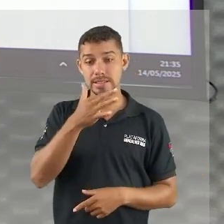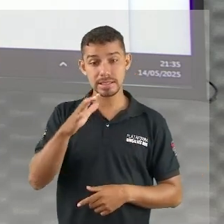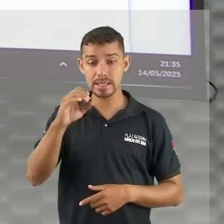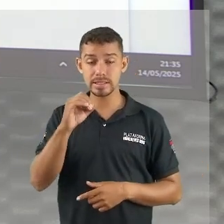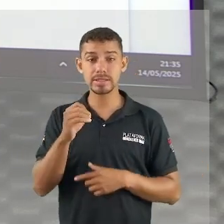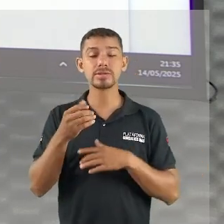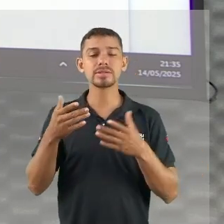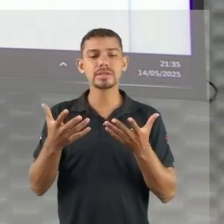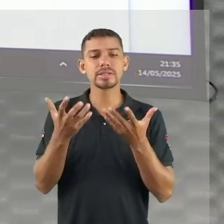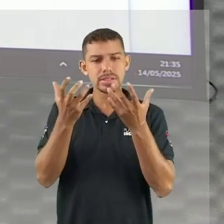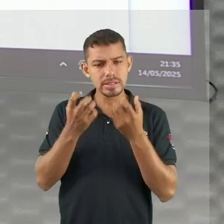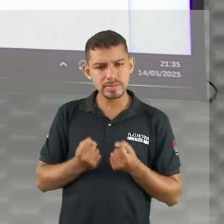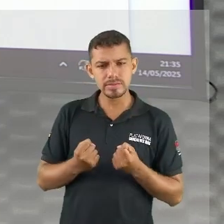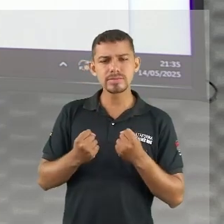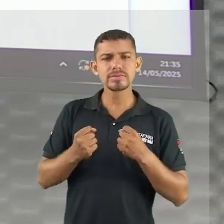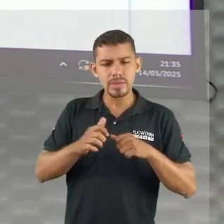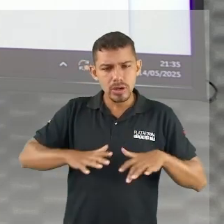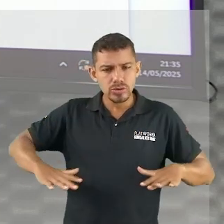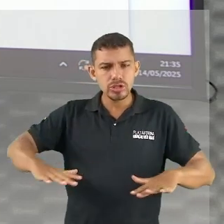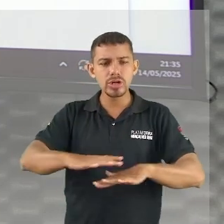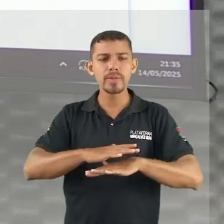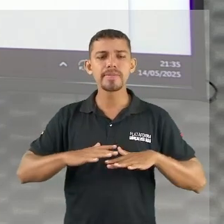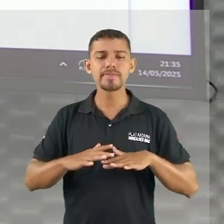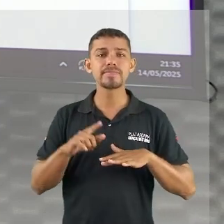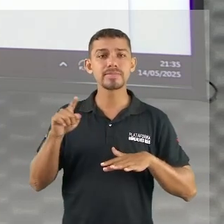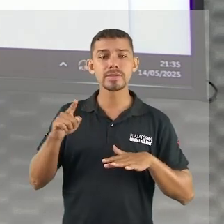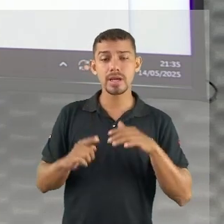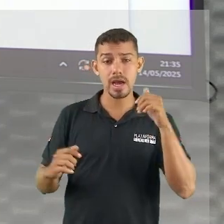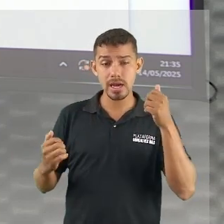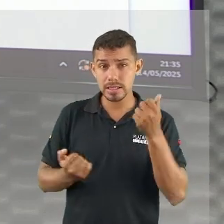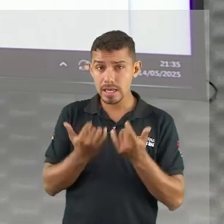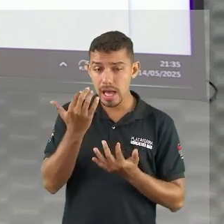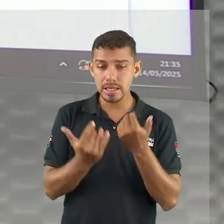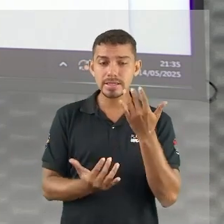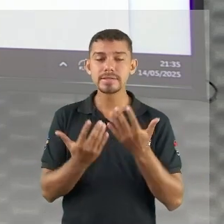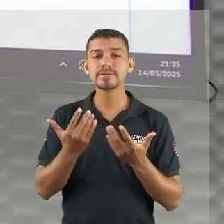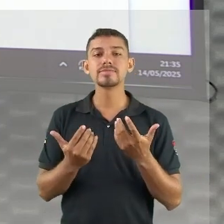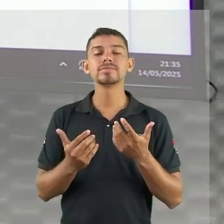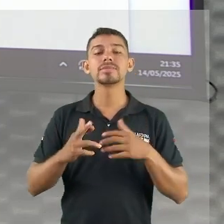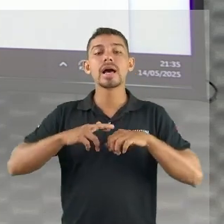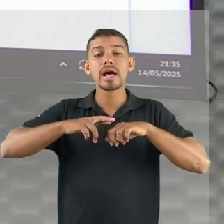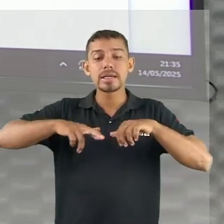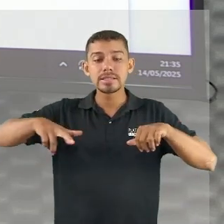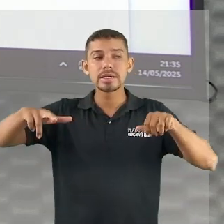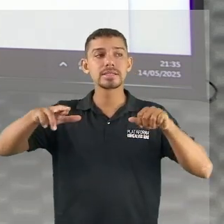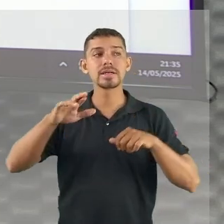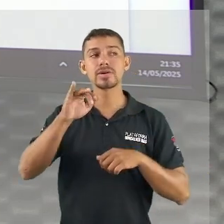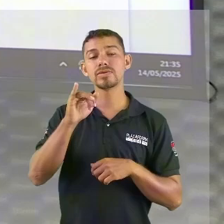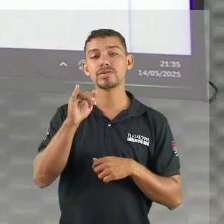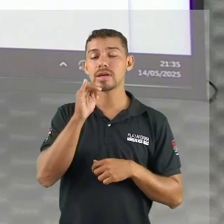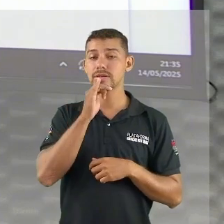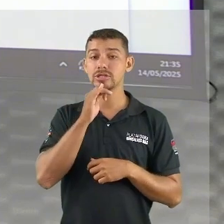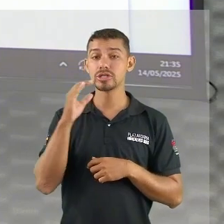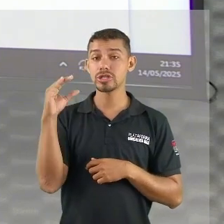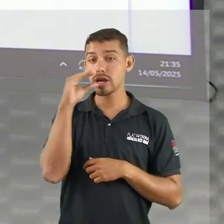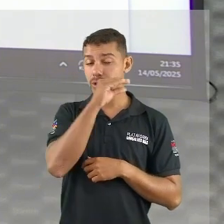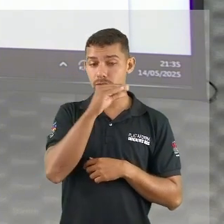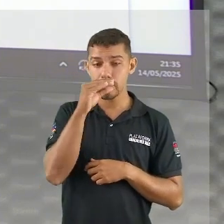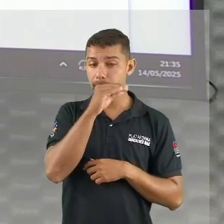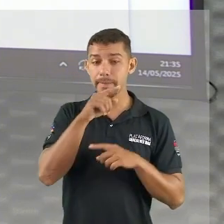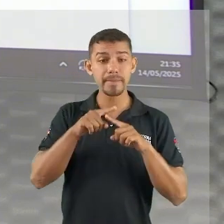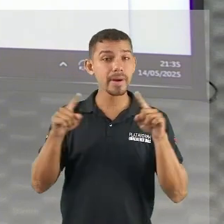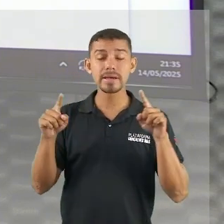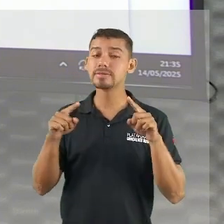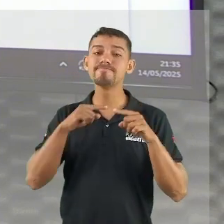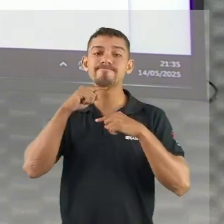na estufa e é absorvida pelo chão. E o chão, quando aquece, emite o quê? Radiação infravermelha, de calor. Só que